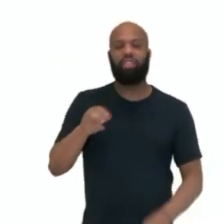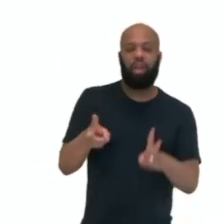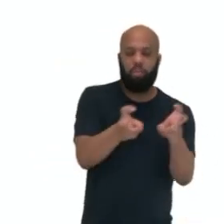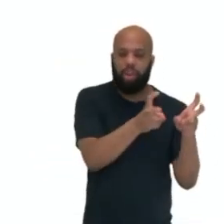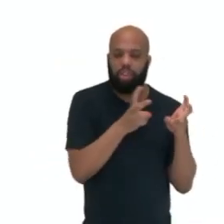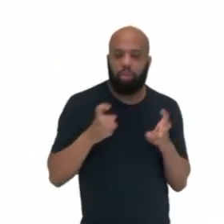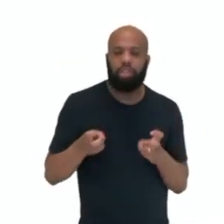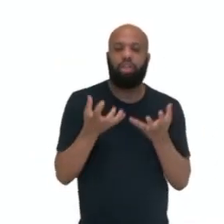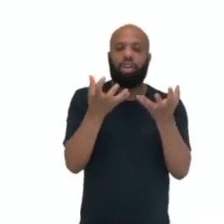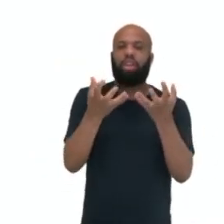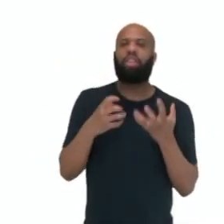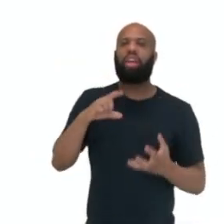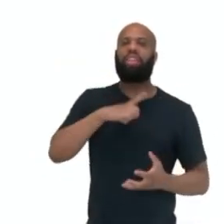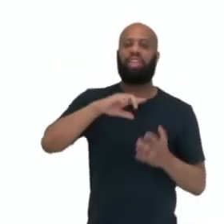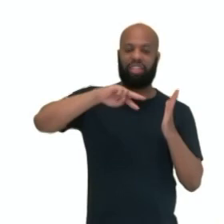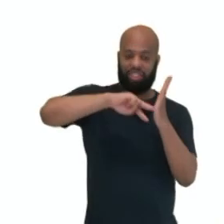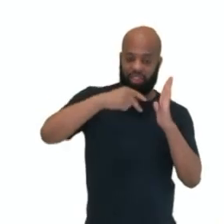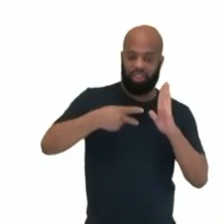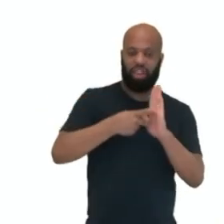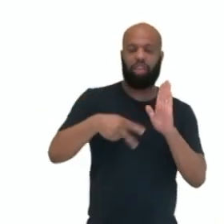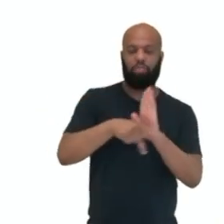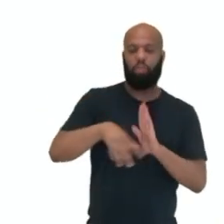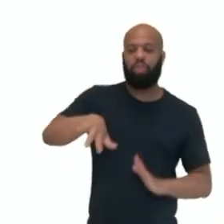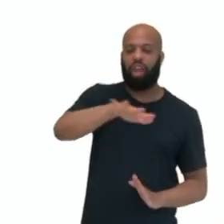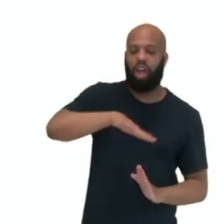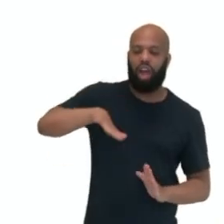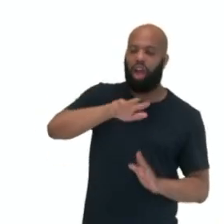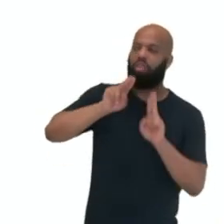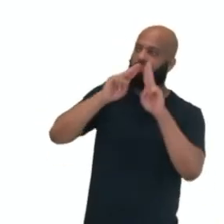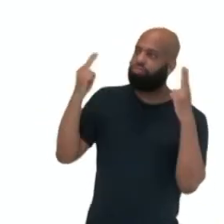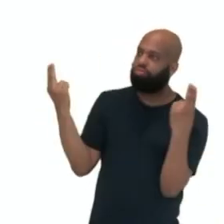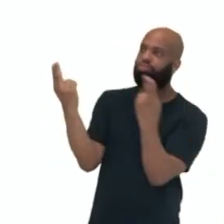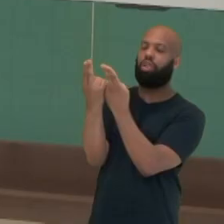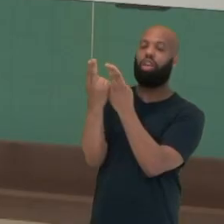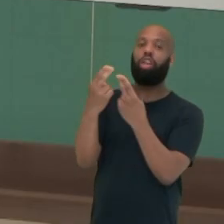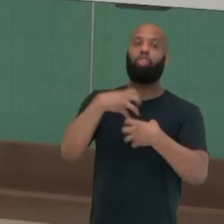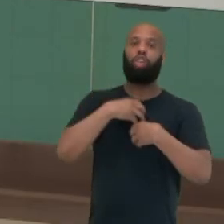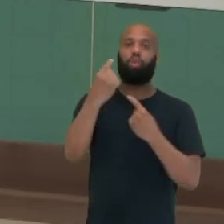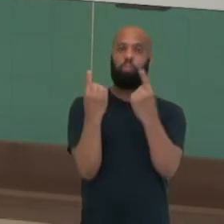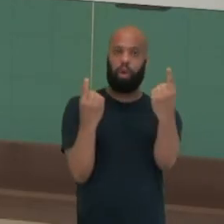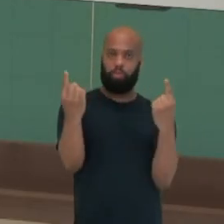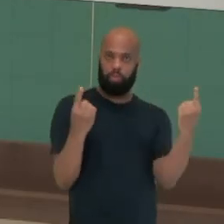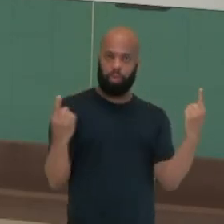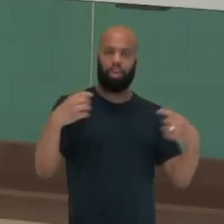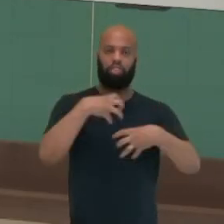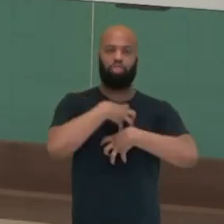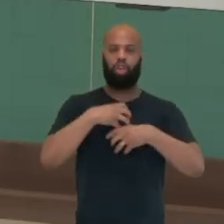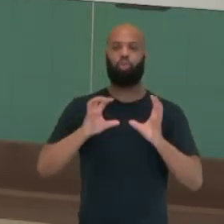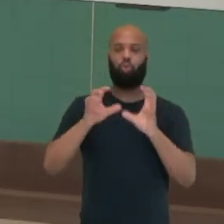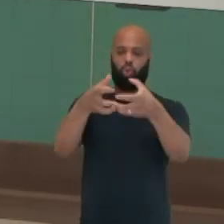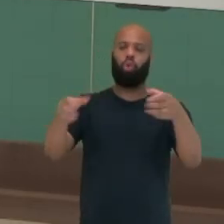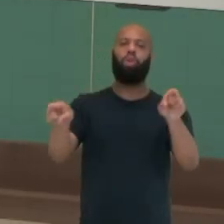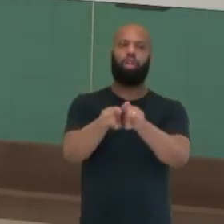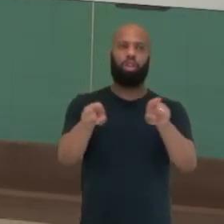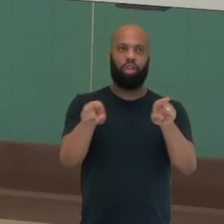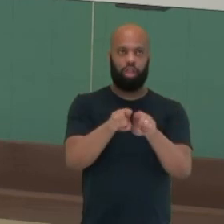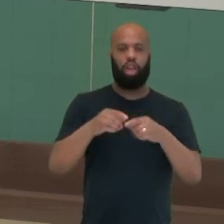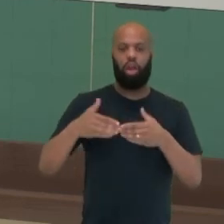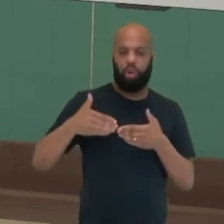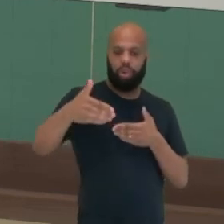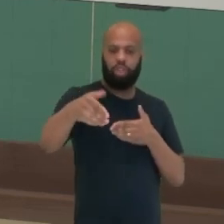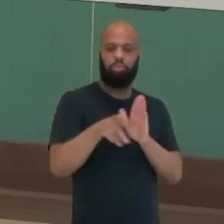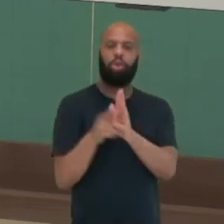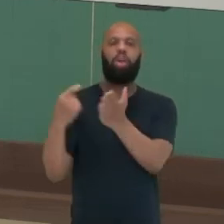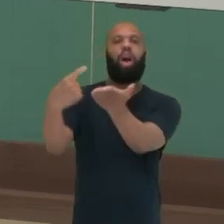a fim de dar sentido ao mundo, seja de forma individual ou de forma coletiva, a partir